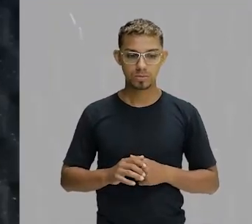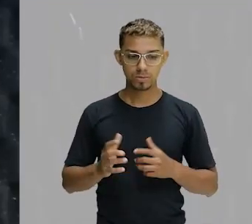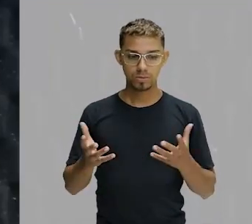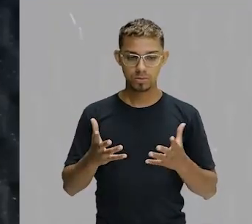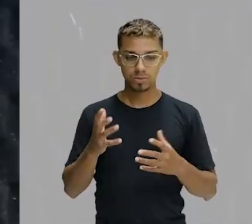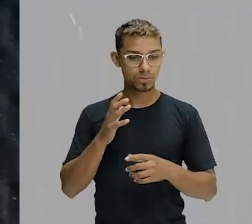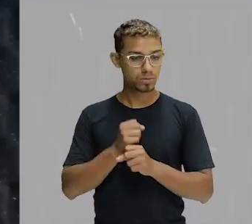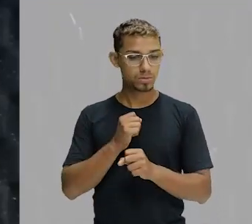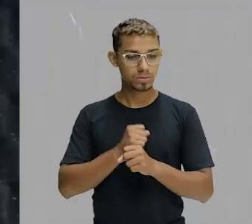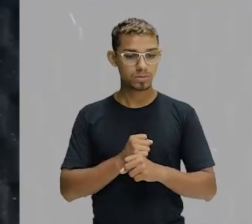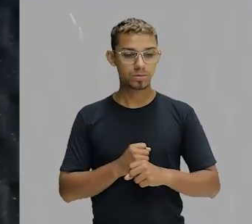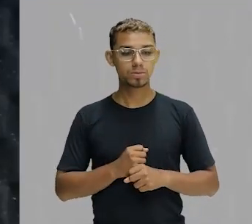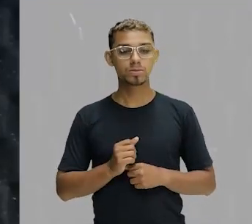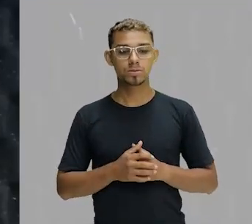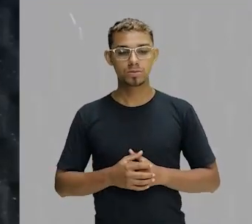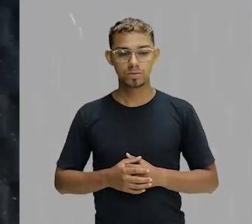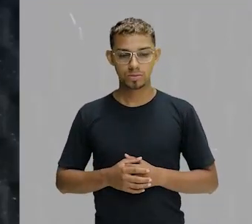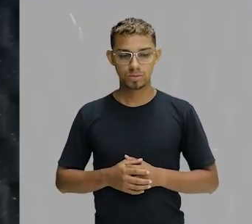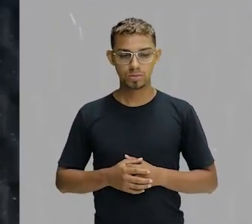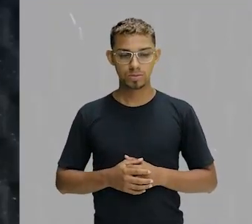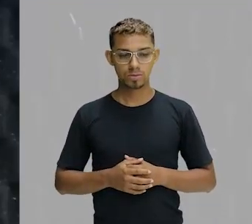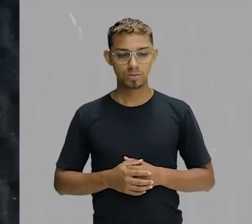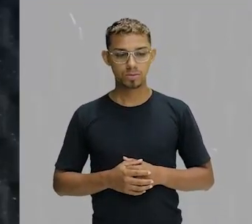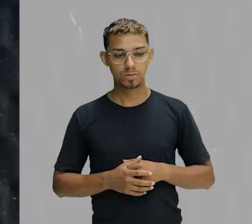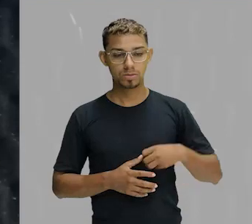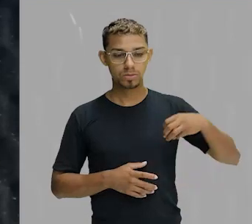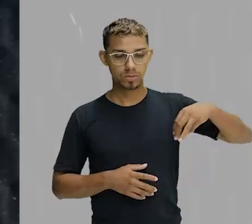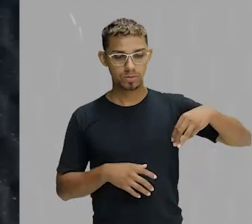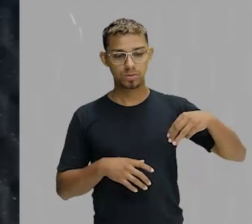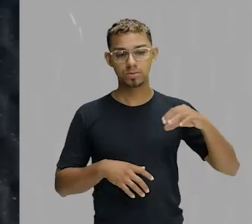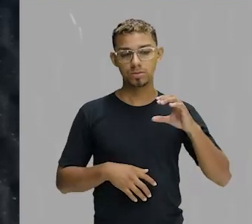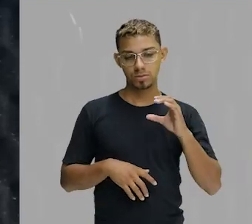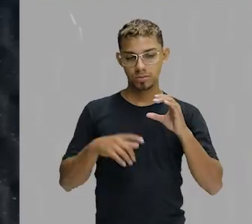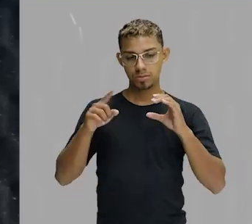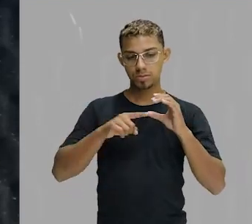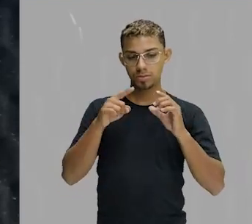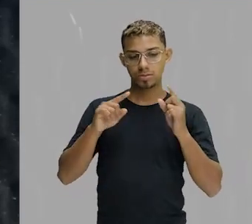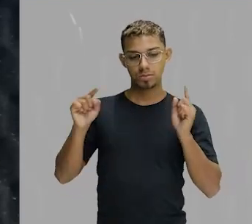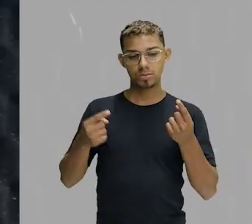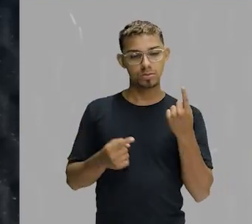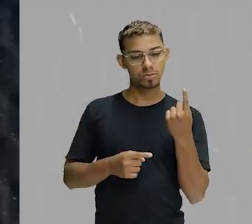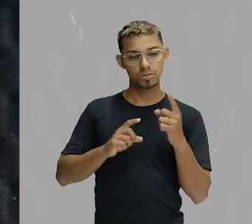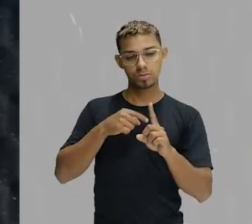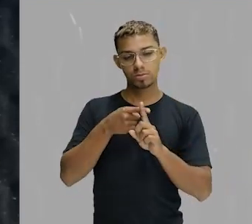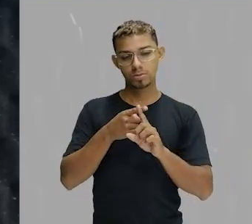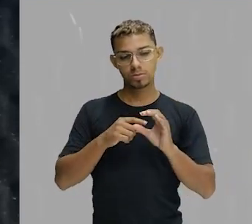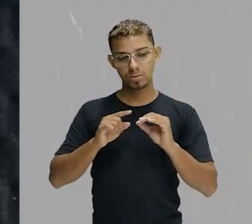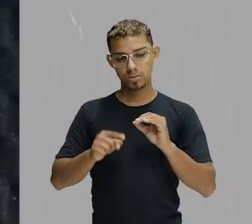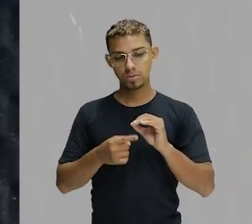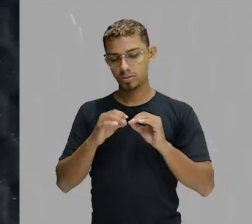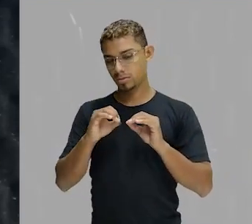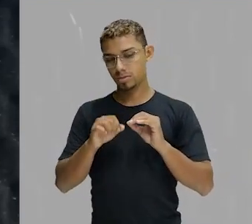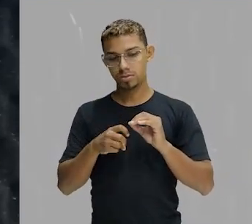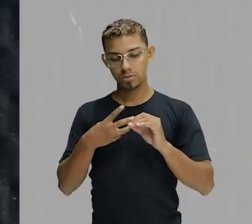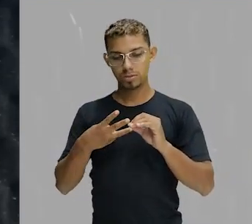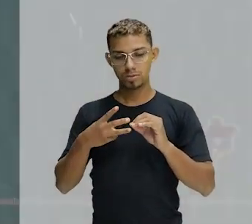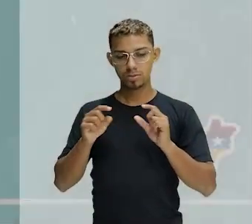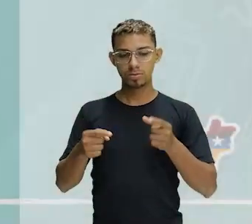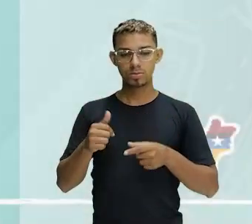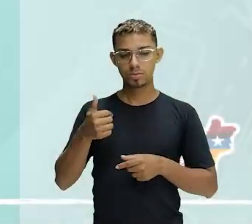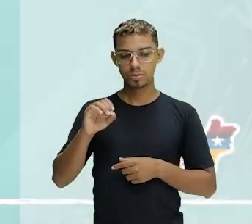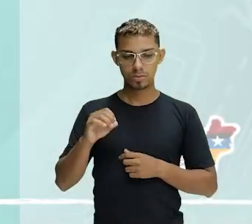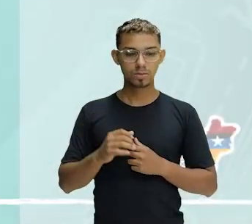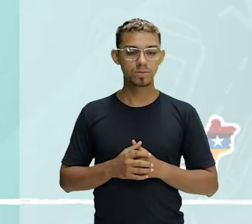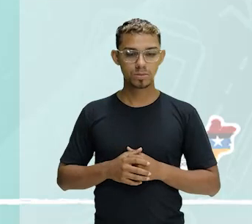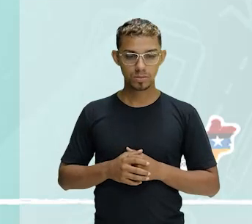M10. Então, vai ser C que multiplica 1 mais 0,03 elevado à décima. Eu tenho uma soma, né?